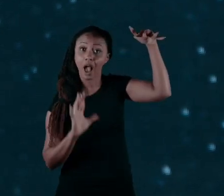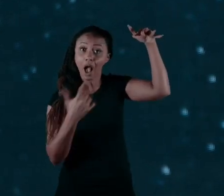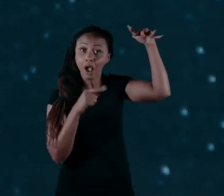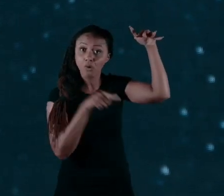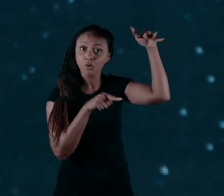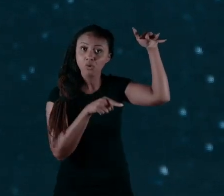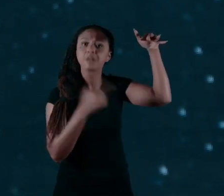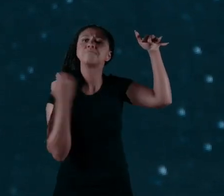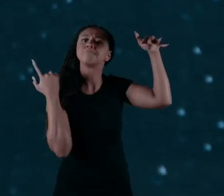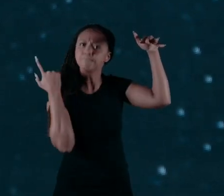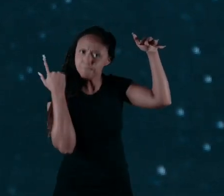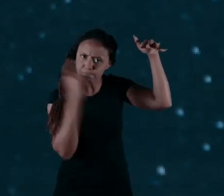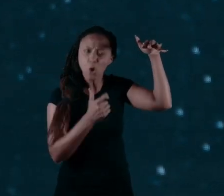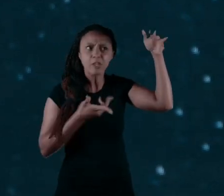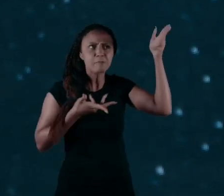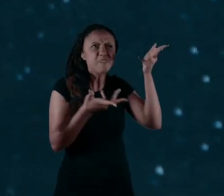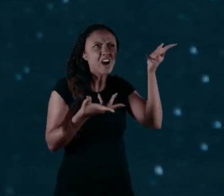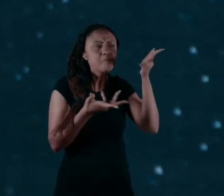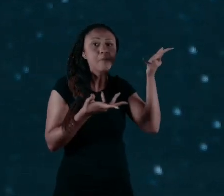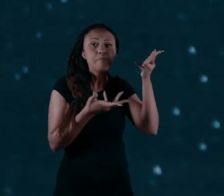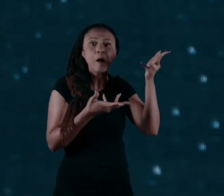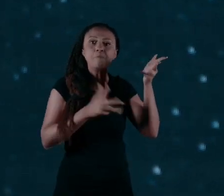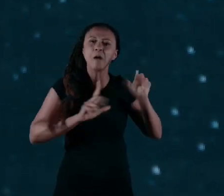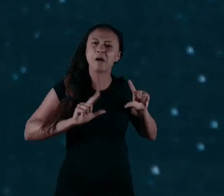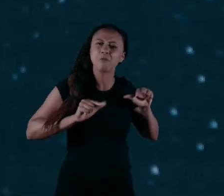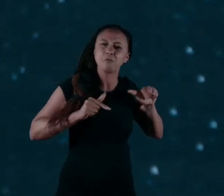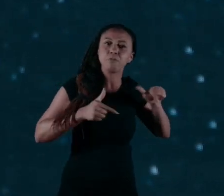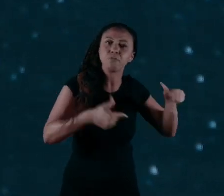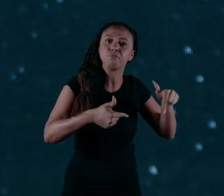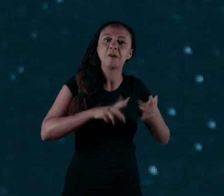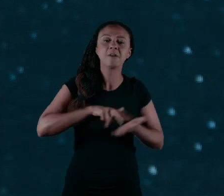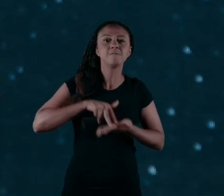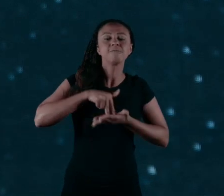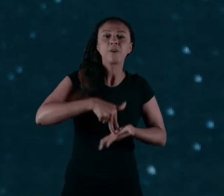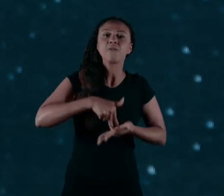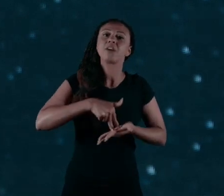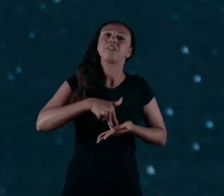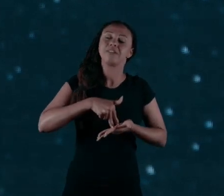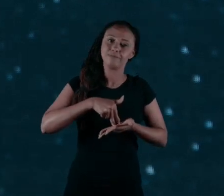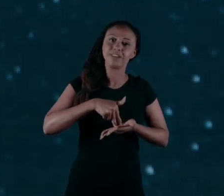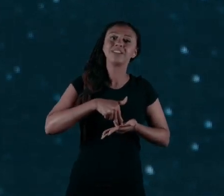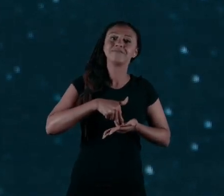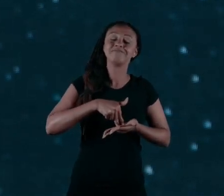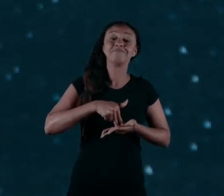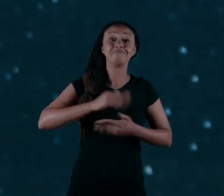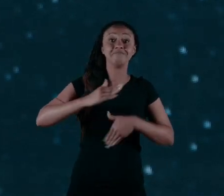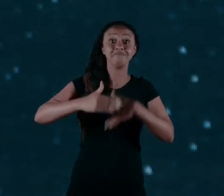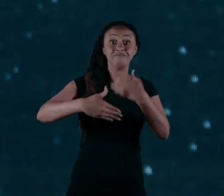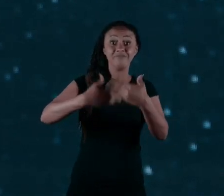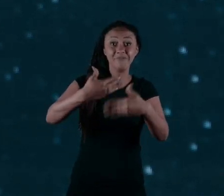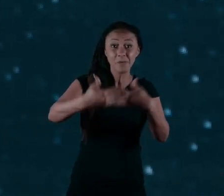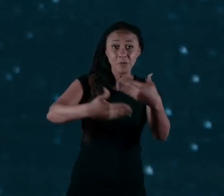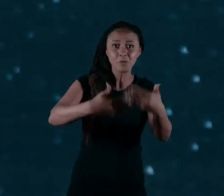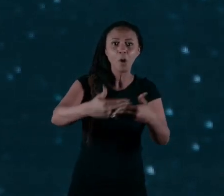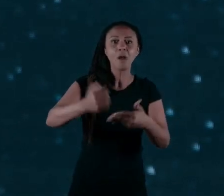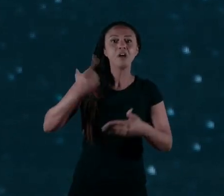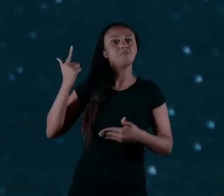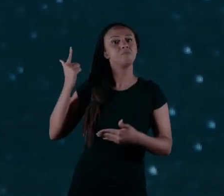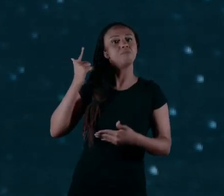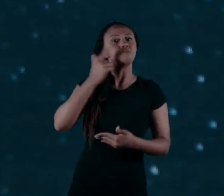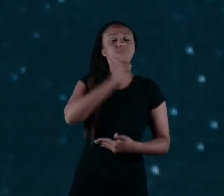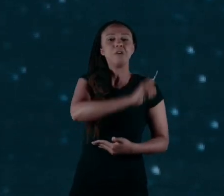e permanecer firme e atravessar o momento da prova e chegar do outro lado